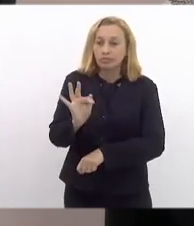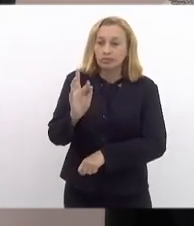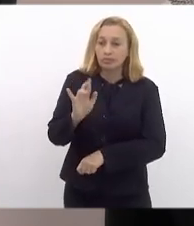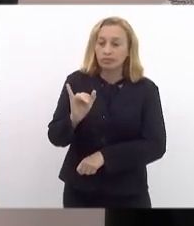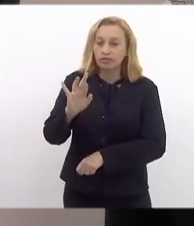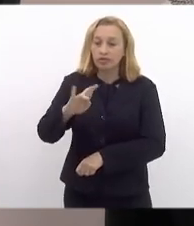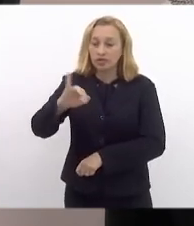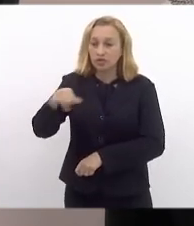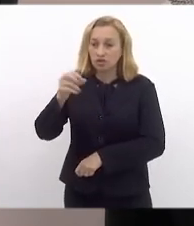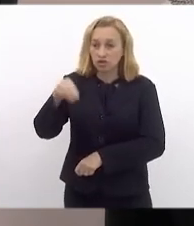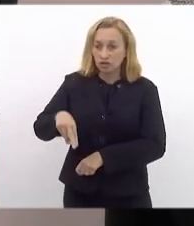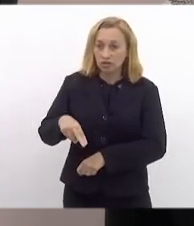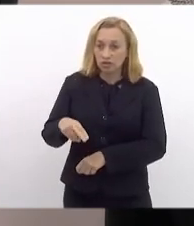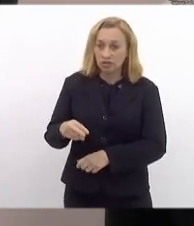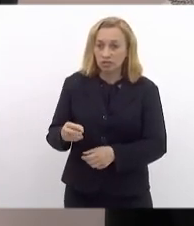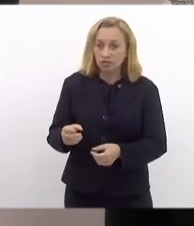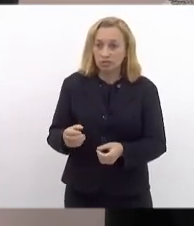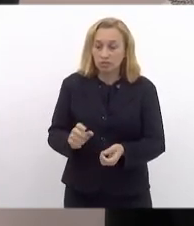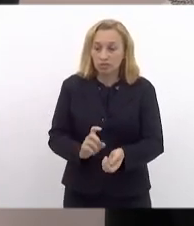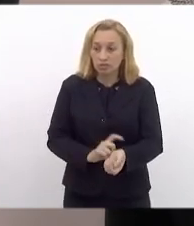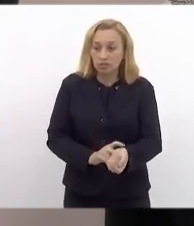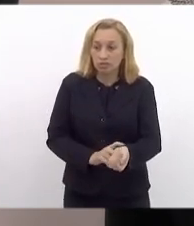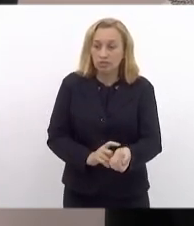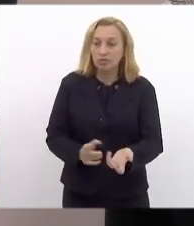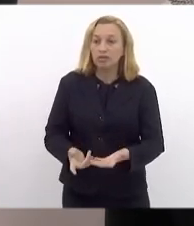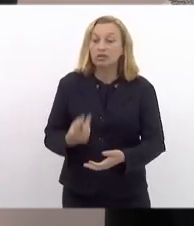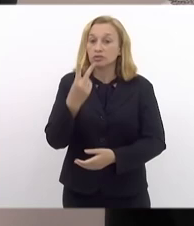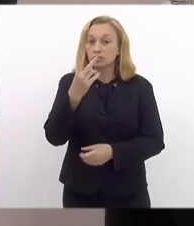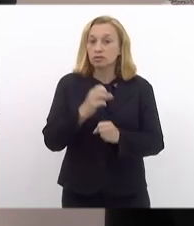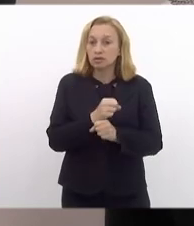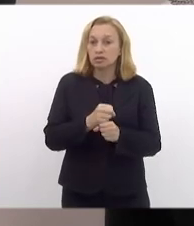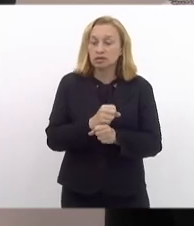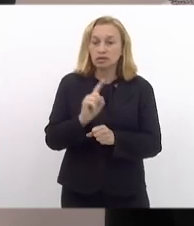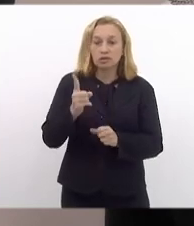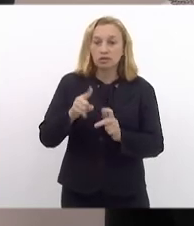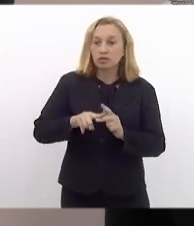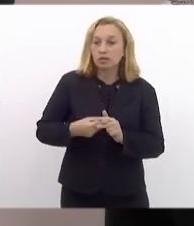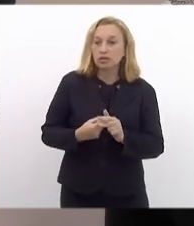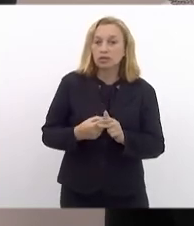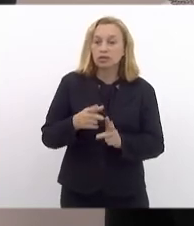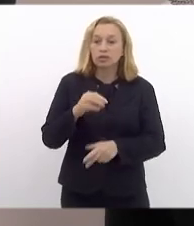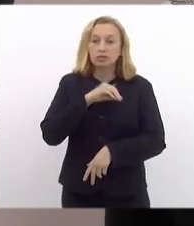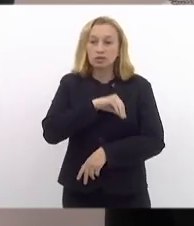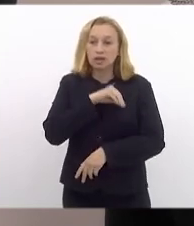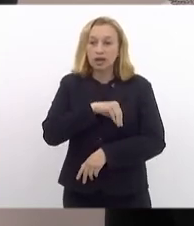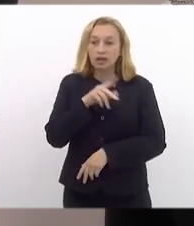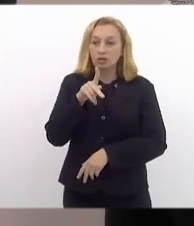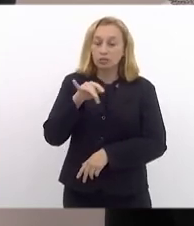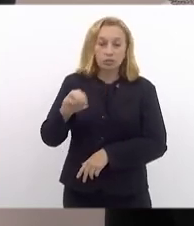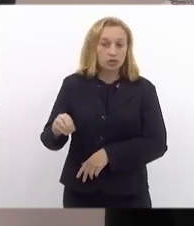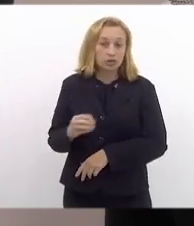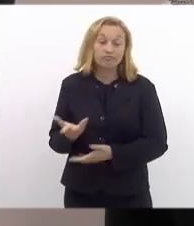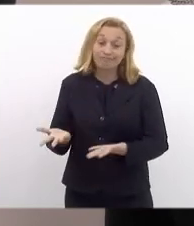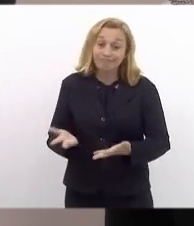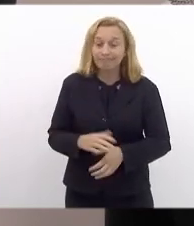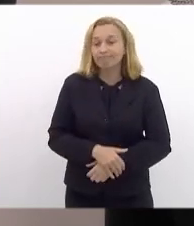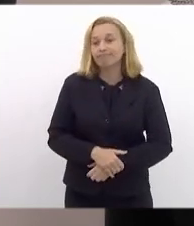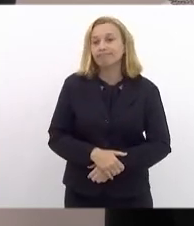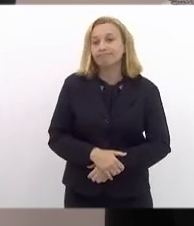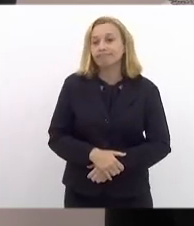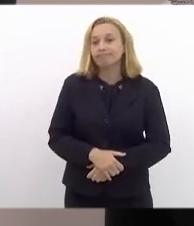tremer agora há dois anos não reajusta o piso salarial há 2